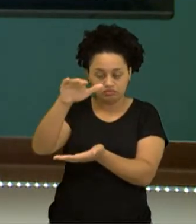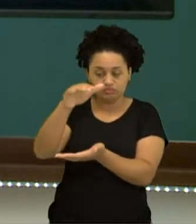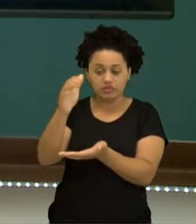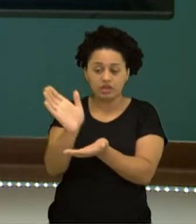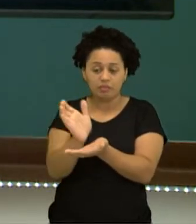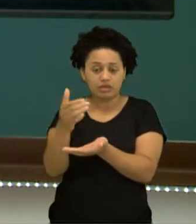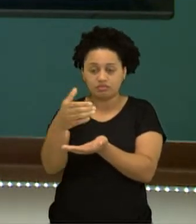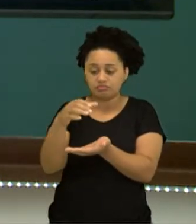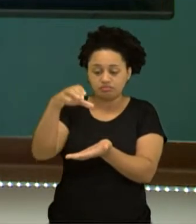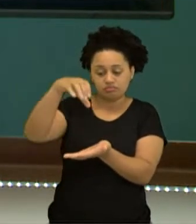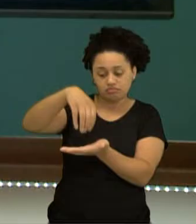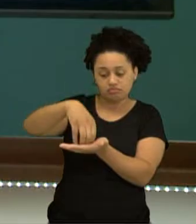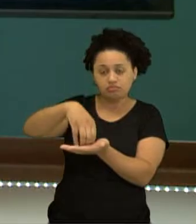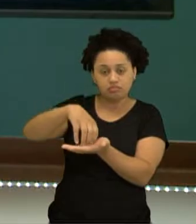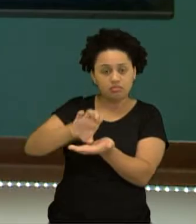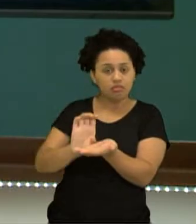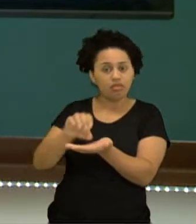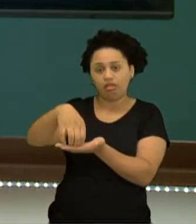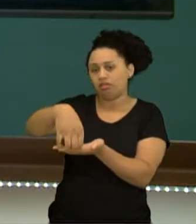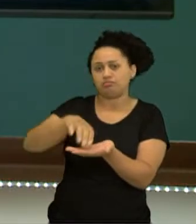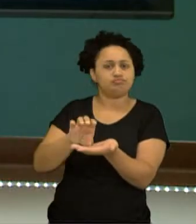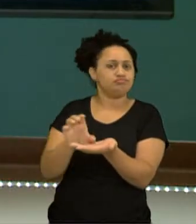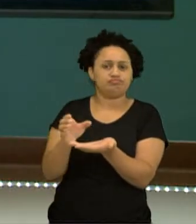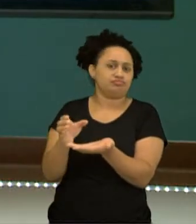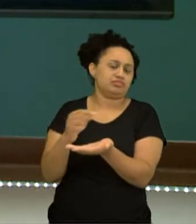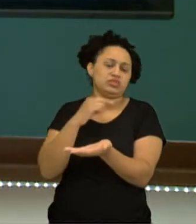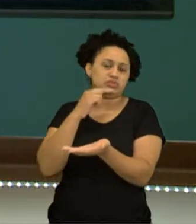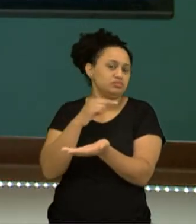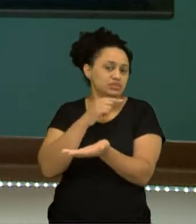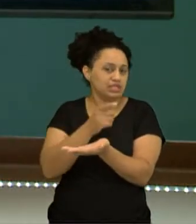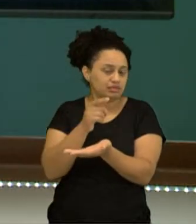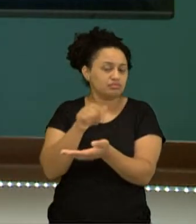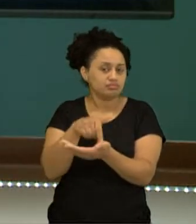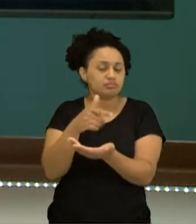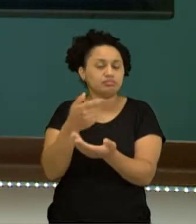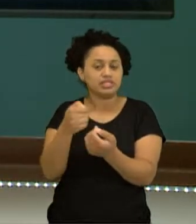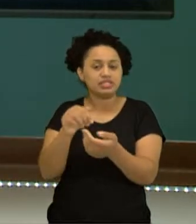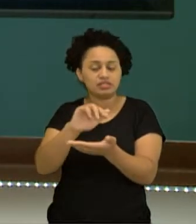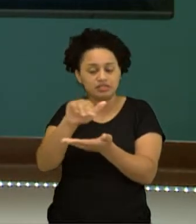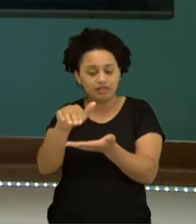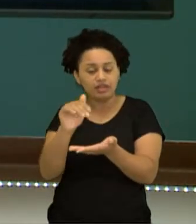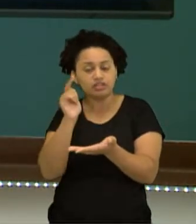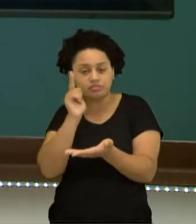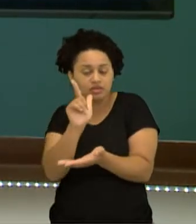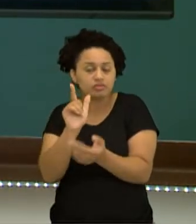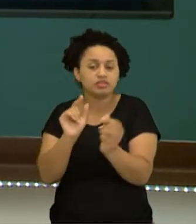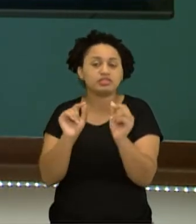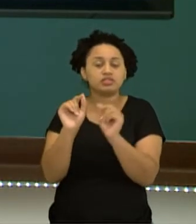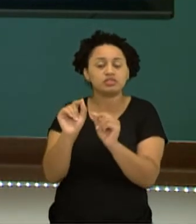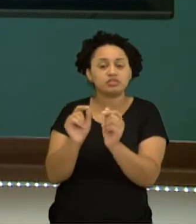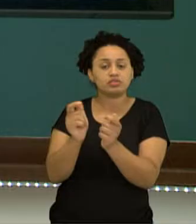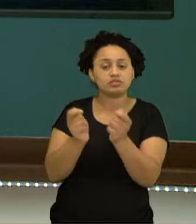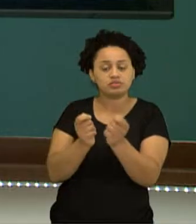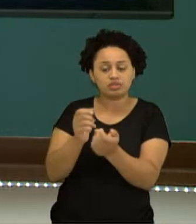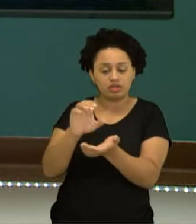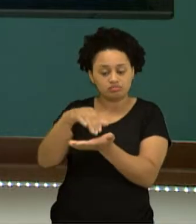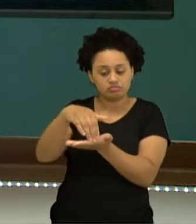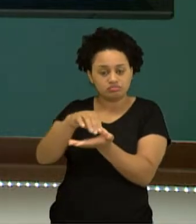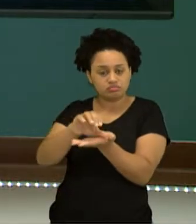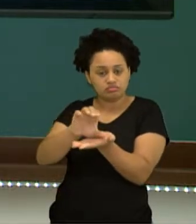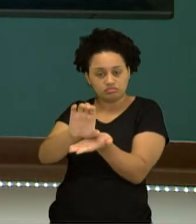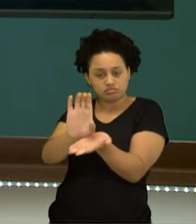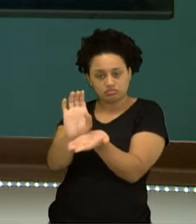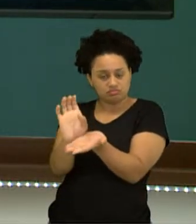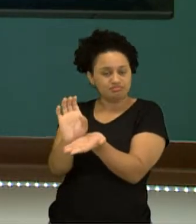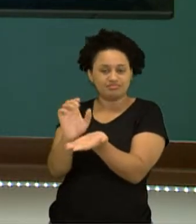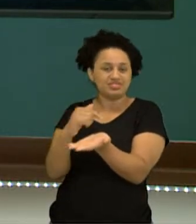você não consegue, você vai precisar infinitos planos em torno dela para poder colocar toda a face, ou seja,